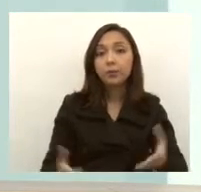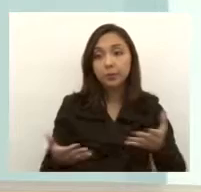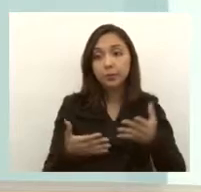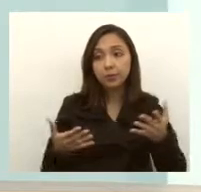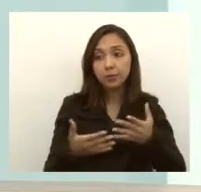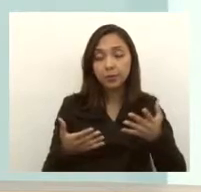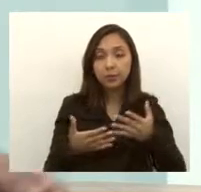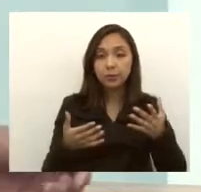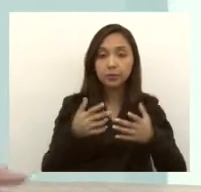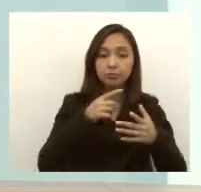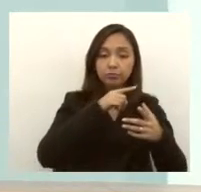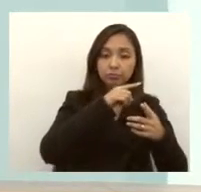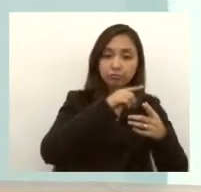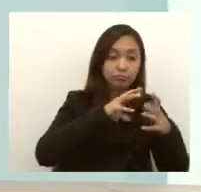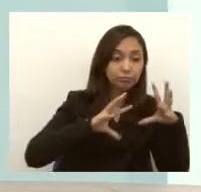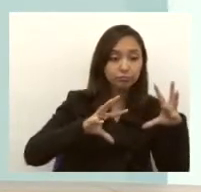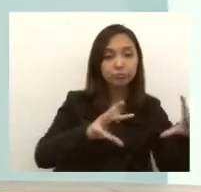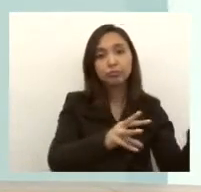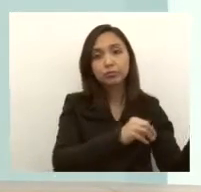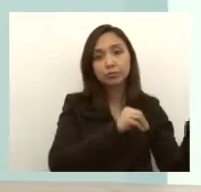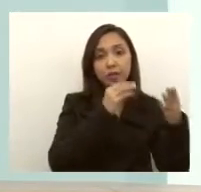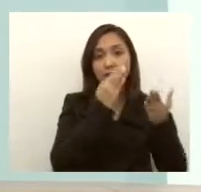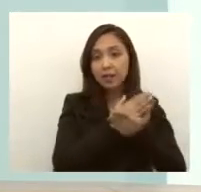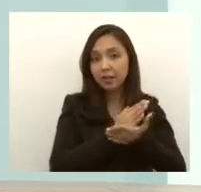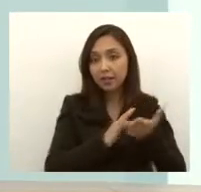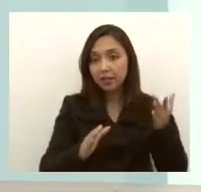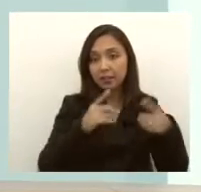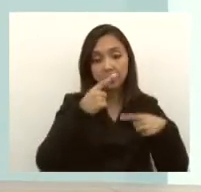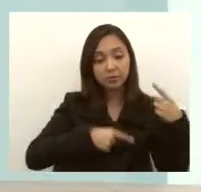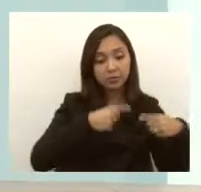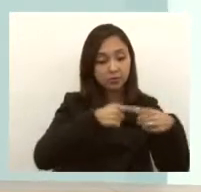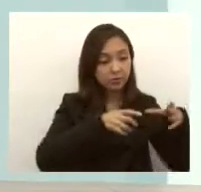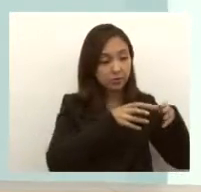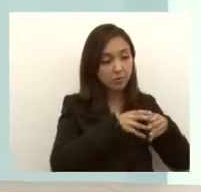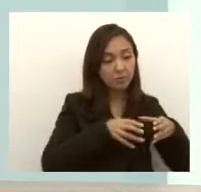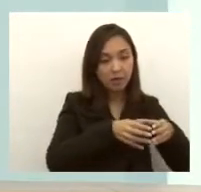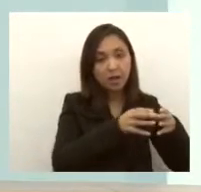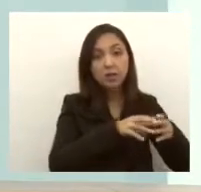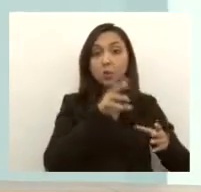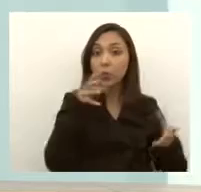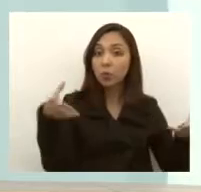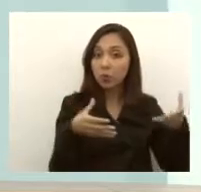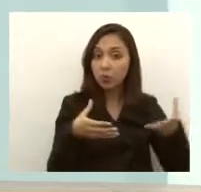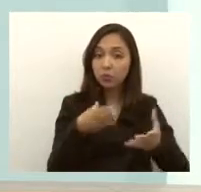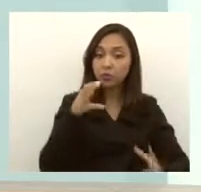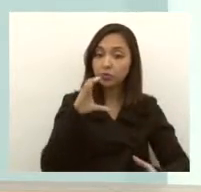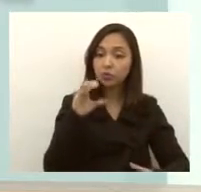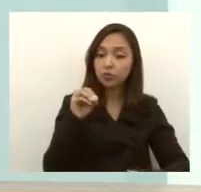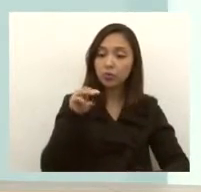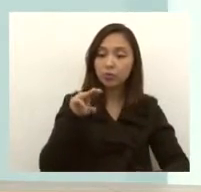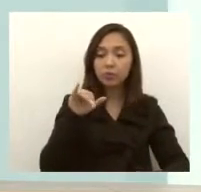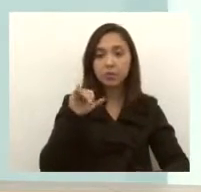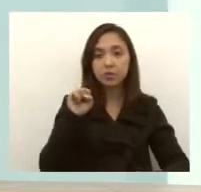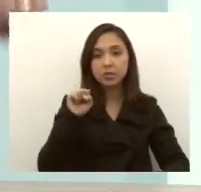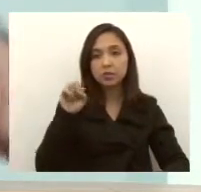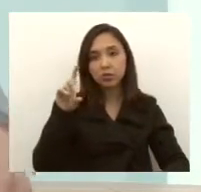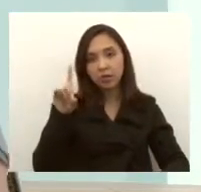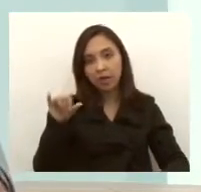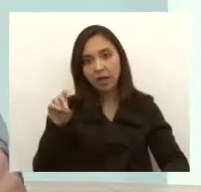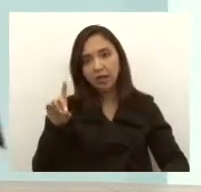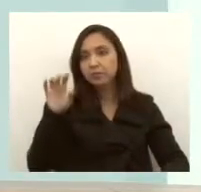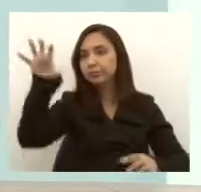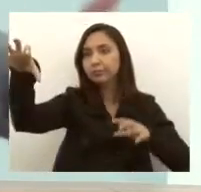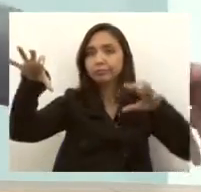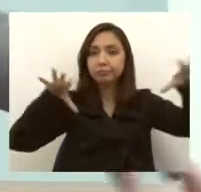estatizou os movimentos populares, acabou aquela discussão com os bairros, hoje é o comissionado, é o Zé do não sei de onde, é lá, é